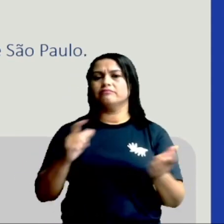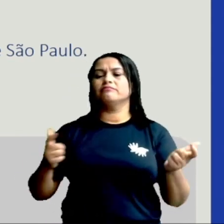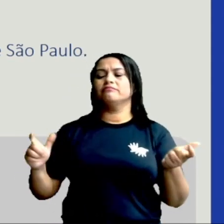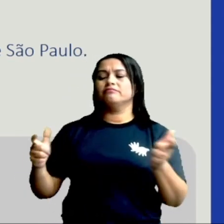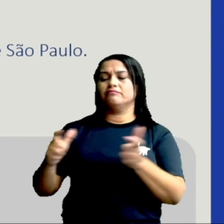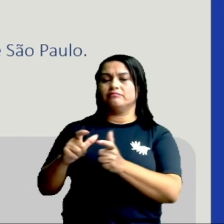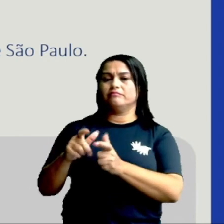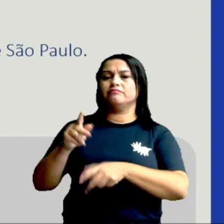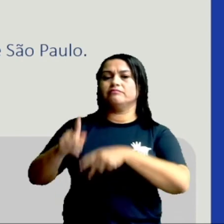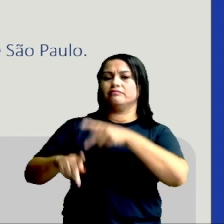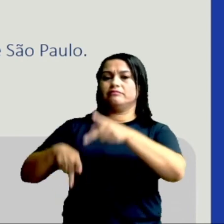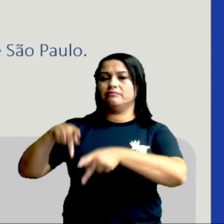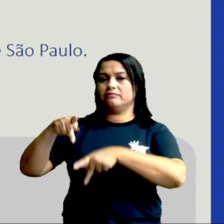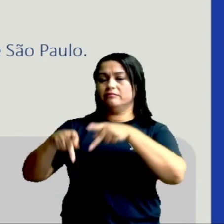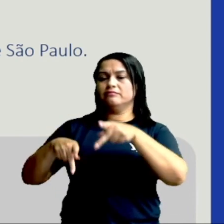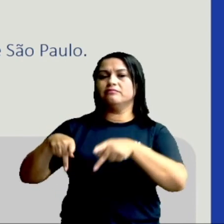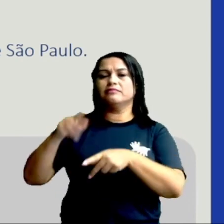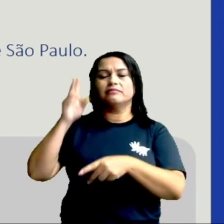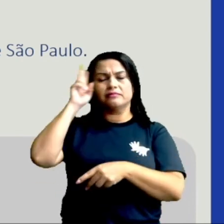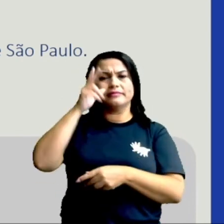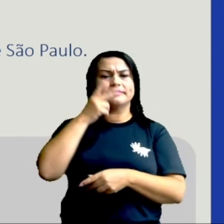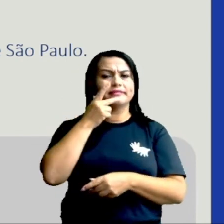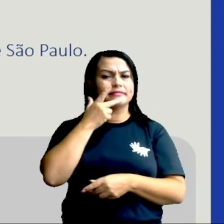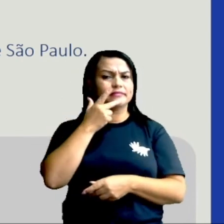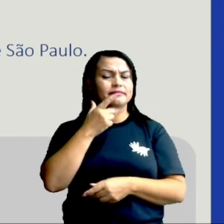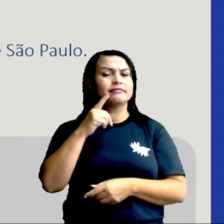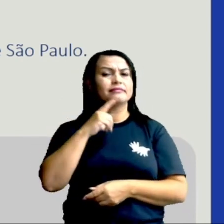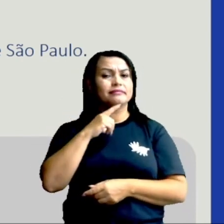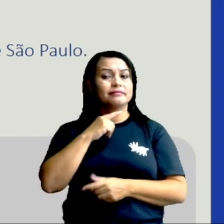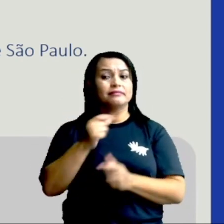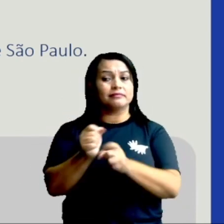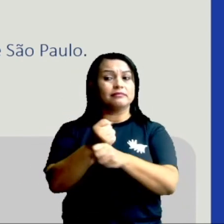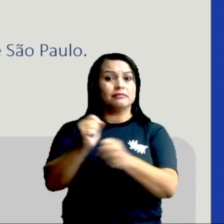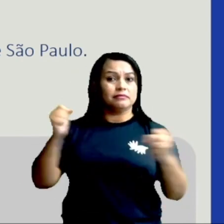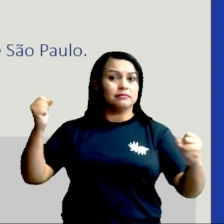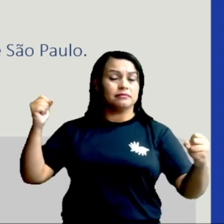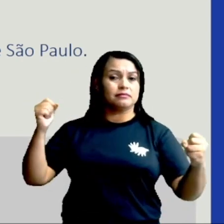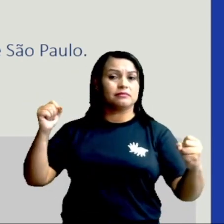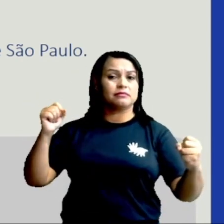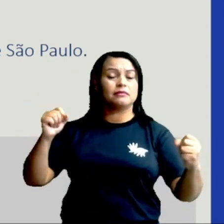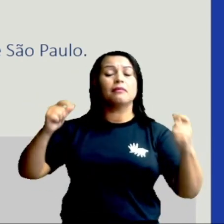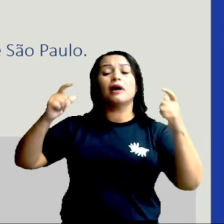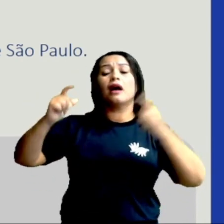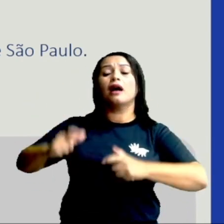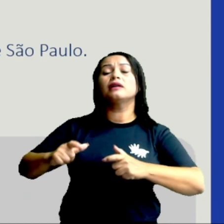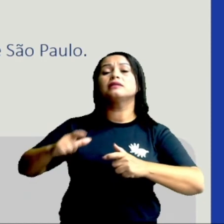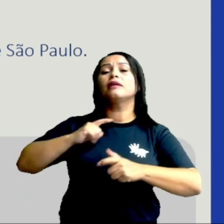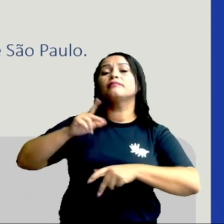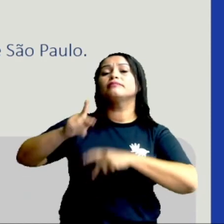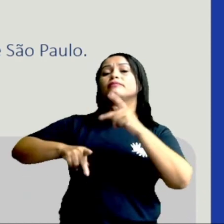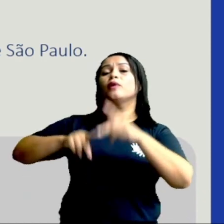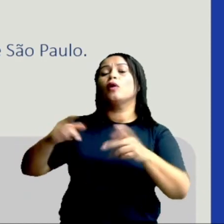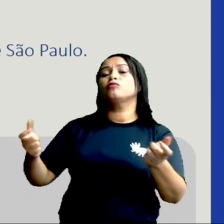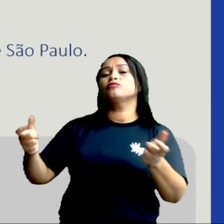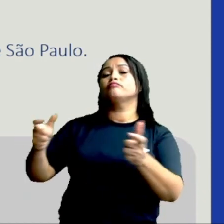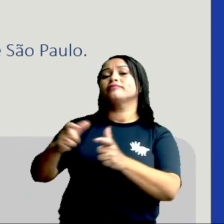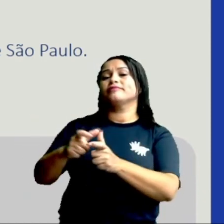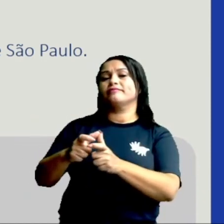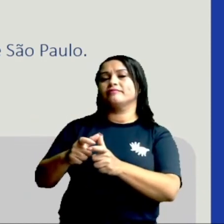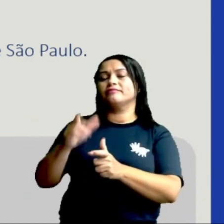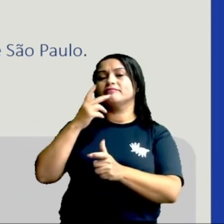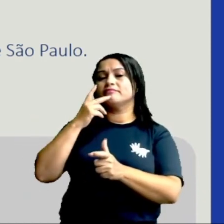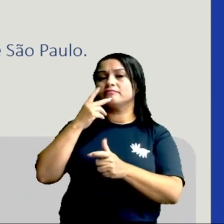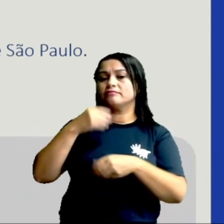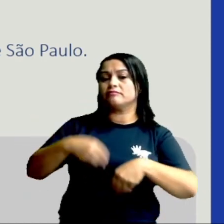seria dizer que ela é pouco povoada. Lembra que eu falei que ela é grande, é uma região grande, falando de